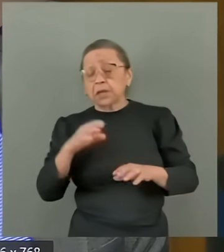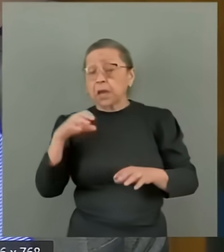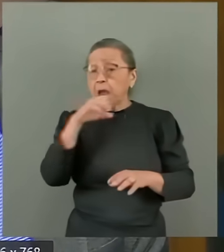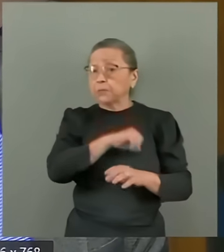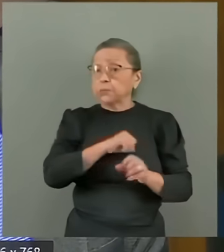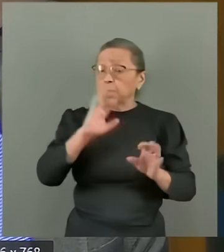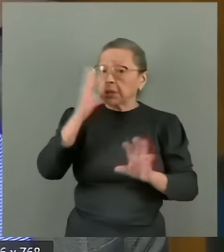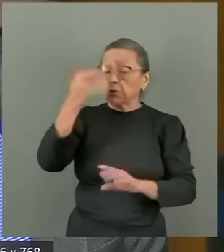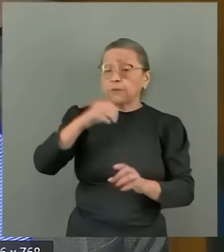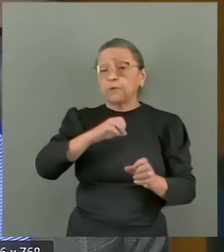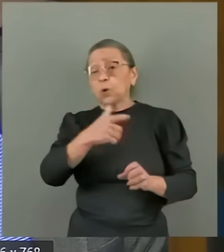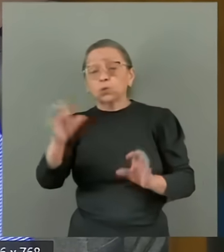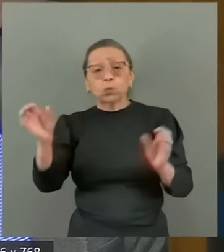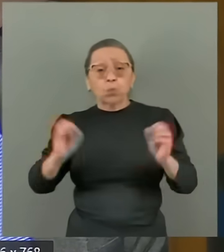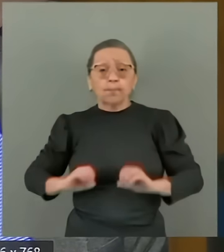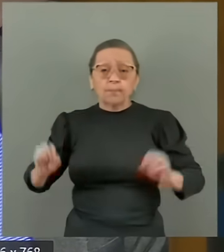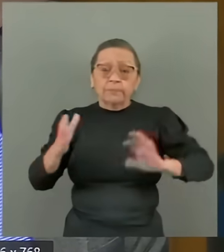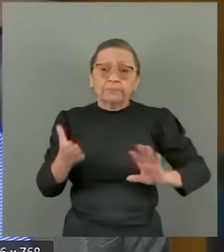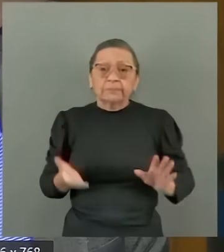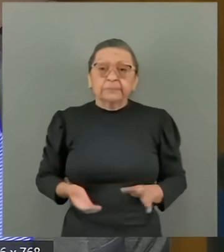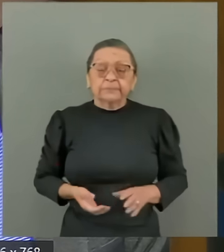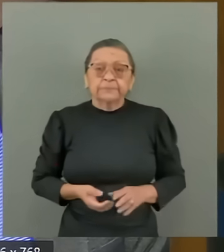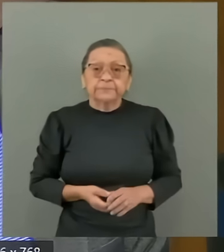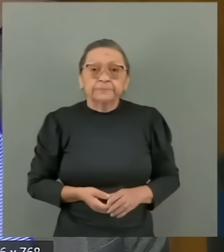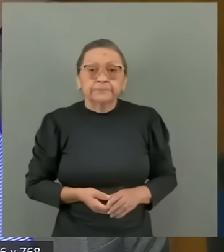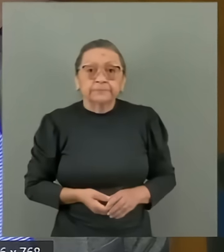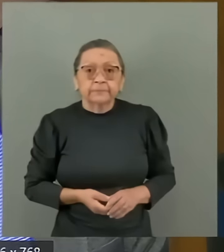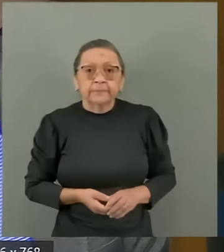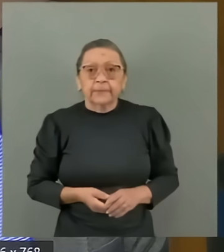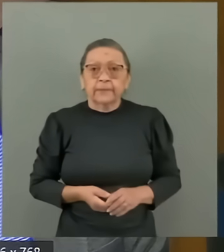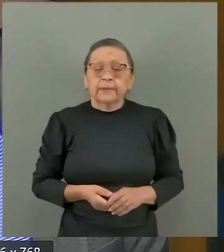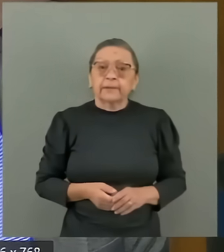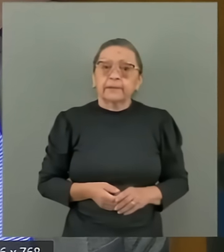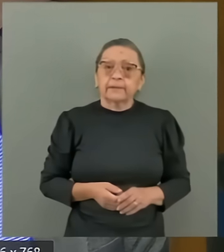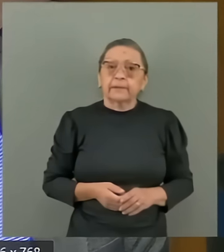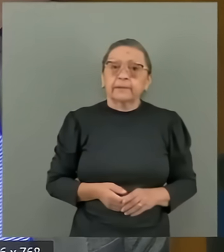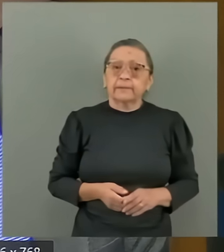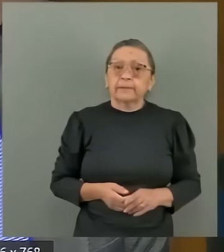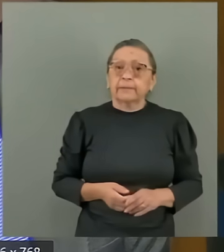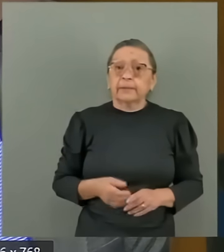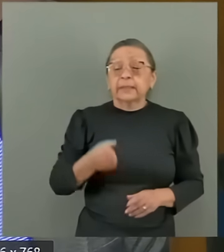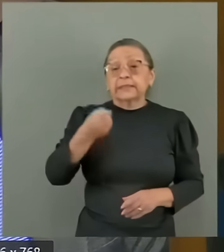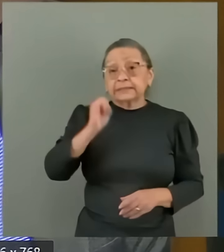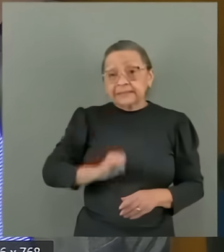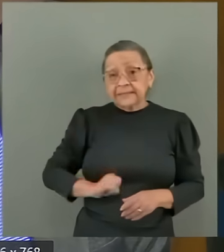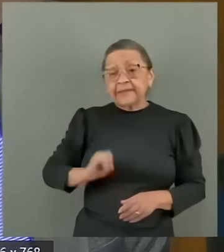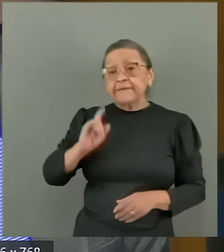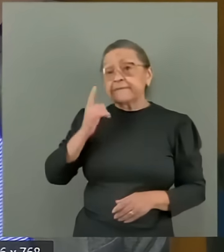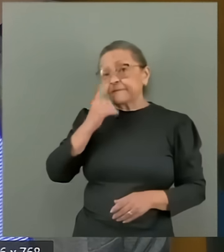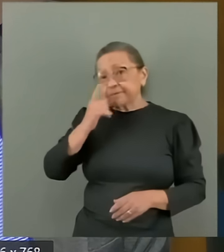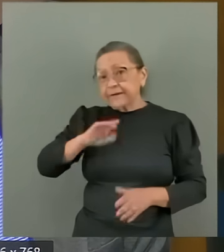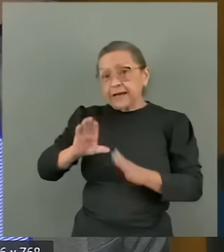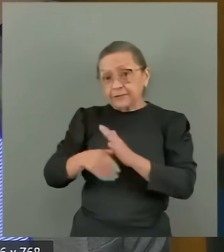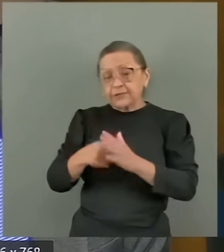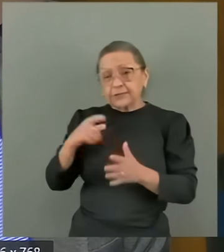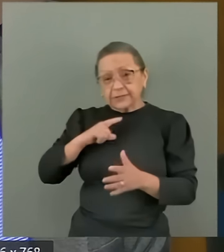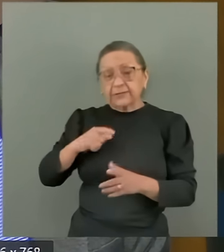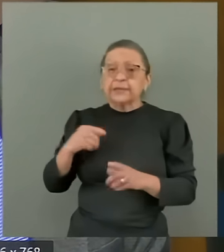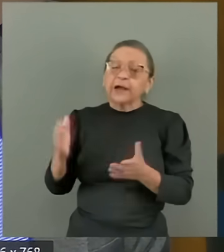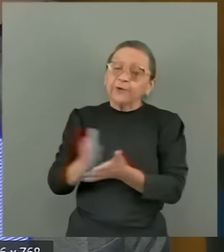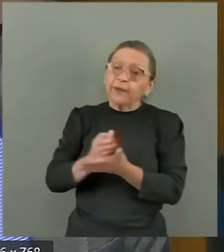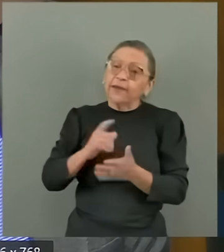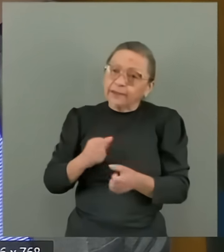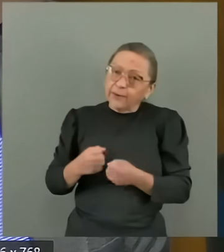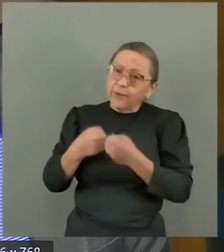são tão diligentes, né? E é evidente que, se as fraudes existem, alguém deu causa a essas fraudes para que